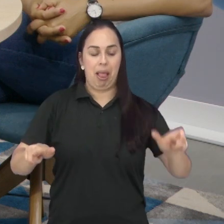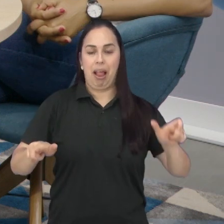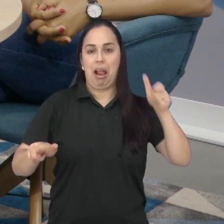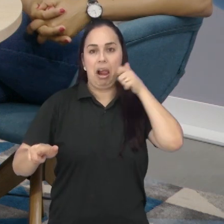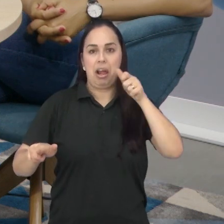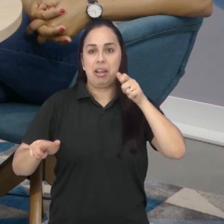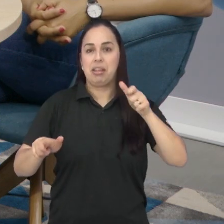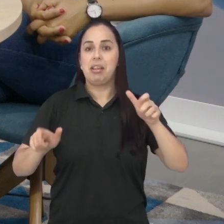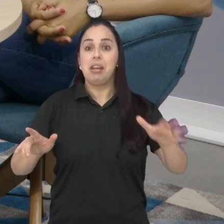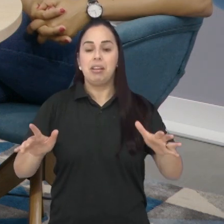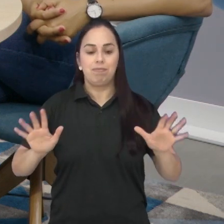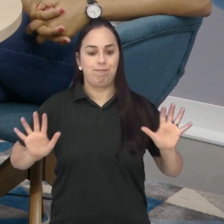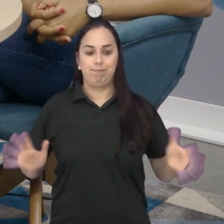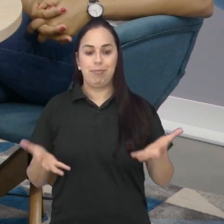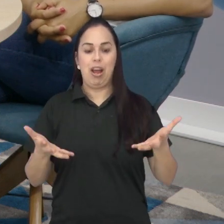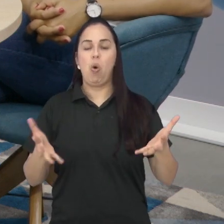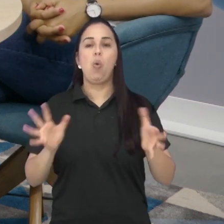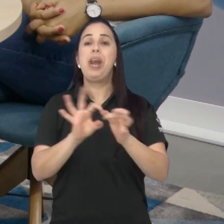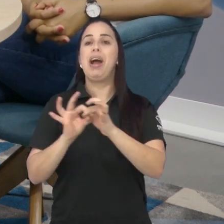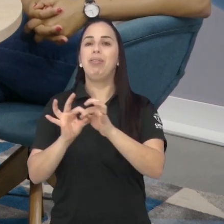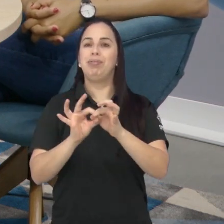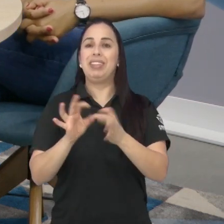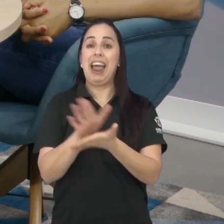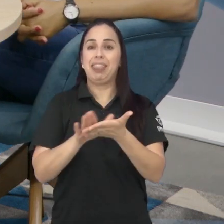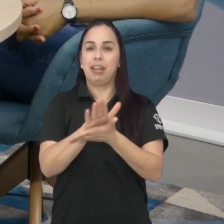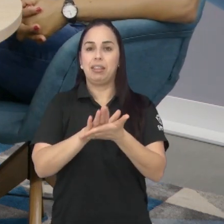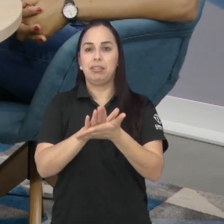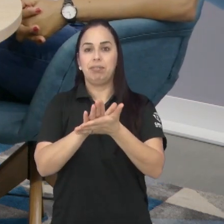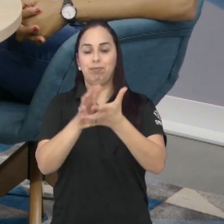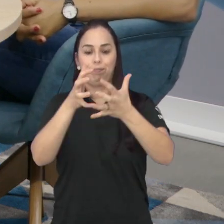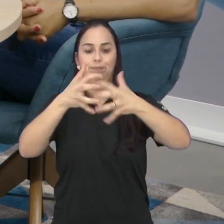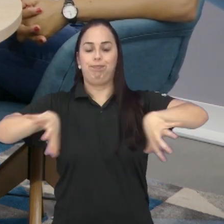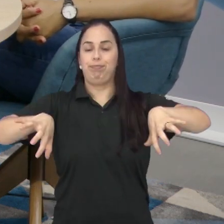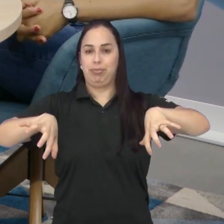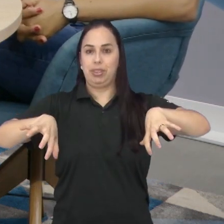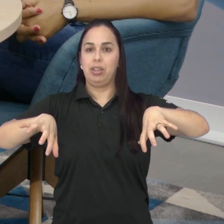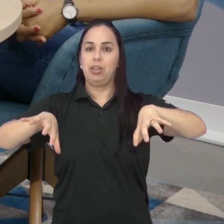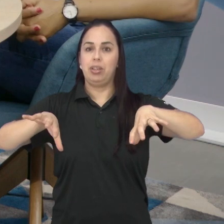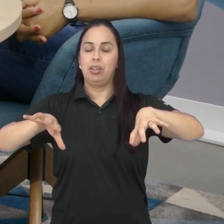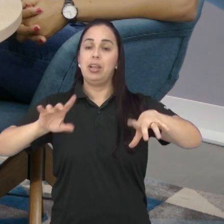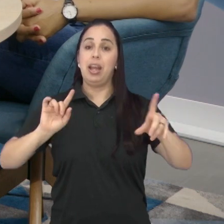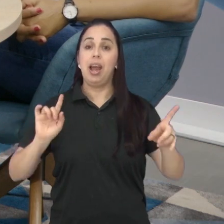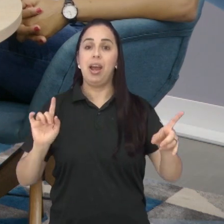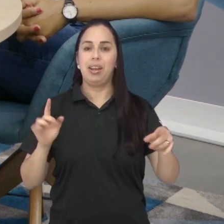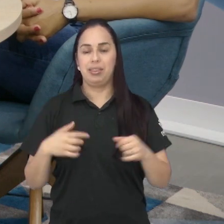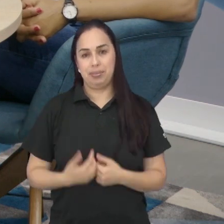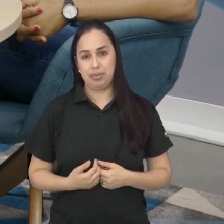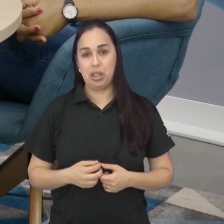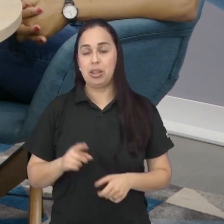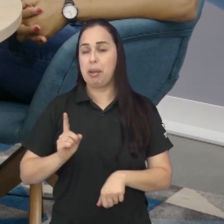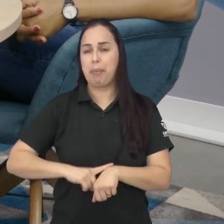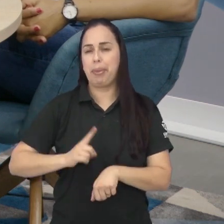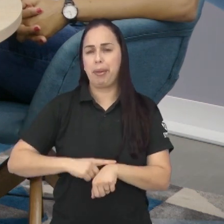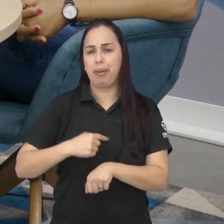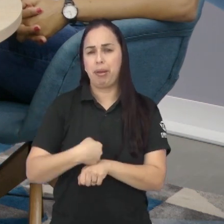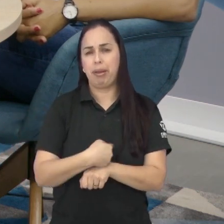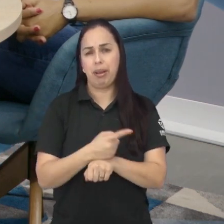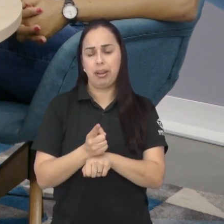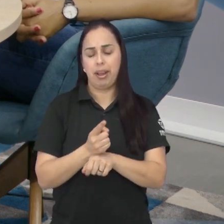incentivar essa união, esse apoio mútuo entre nós, a sociedade faz justamente o contrário, né? O tempo